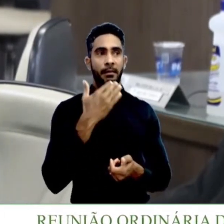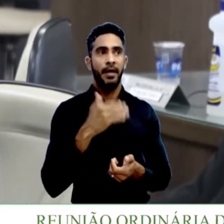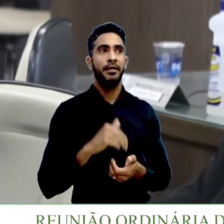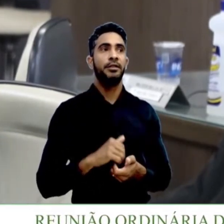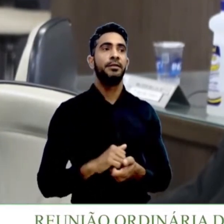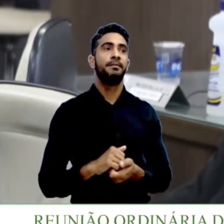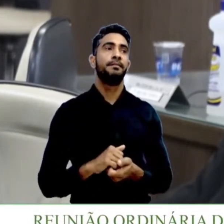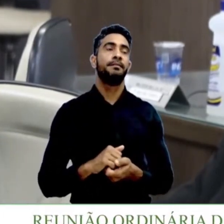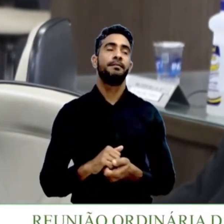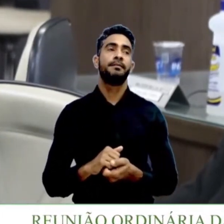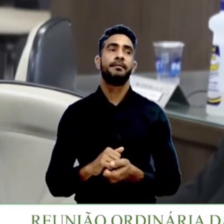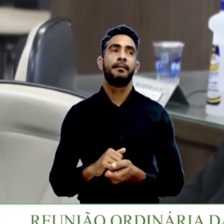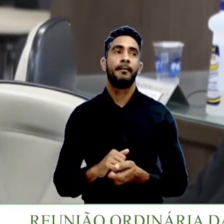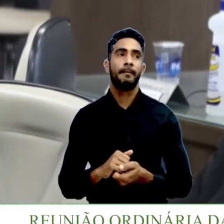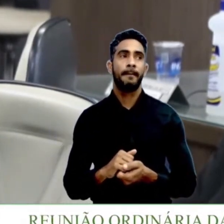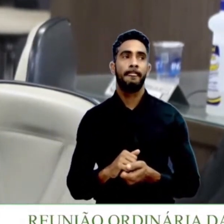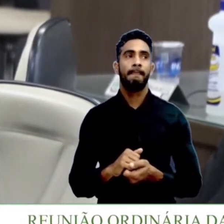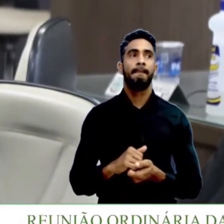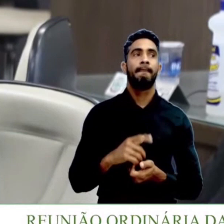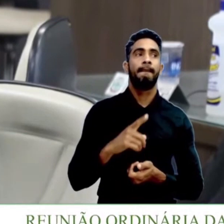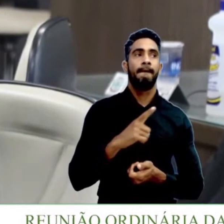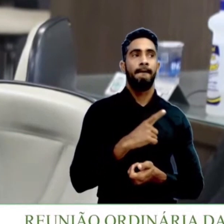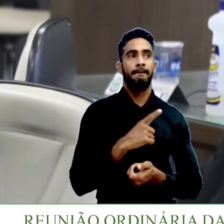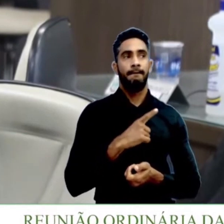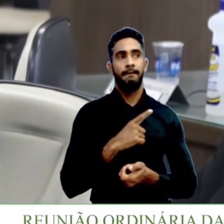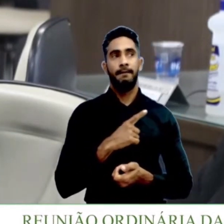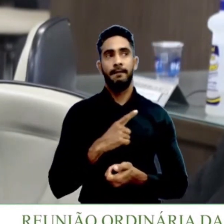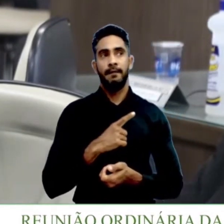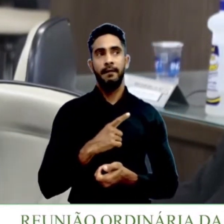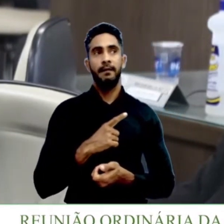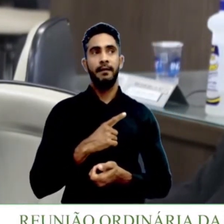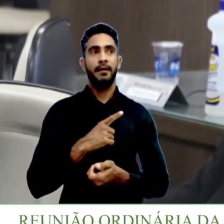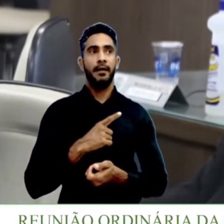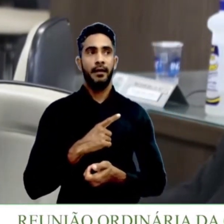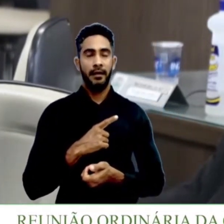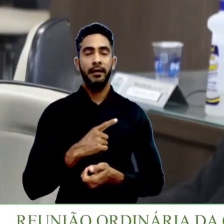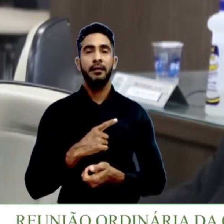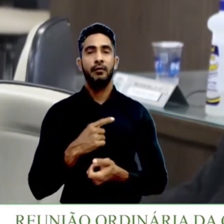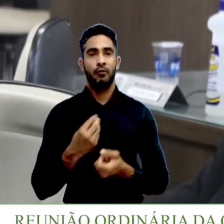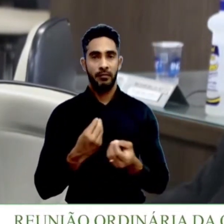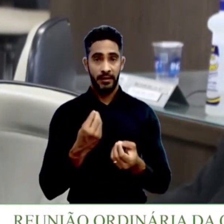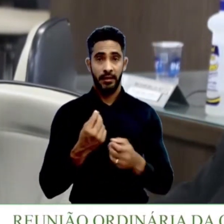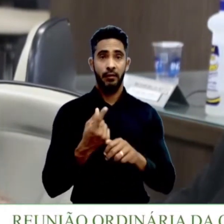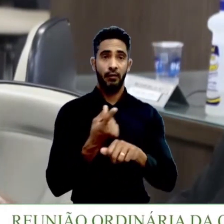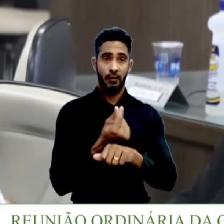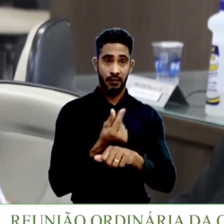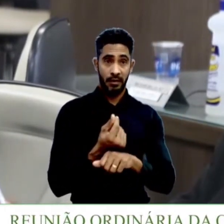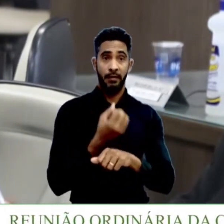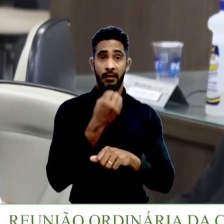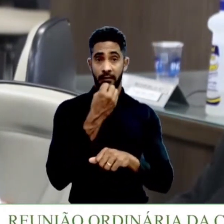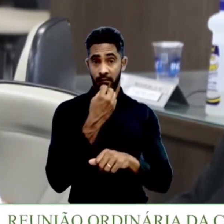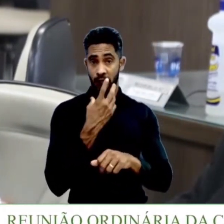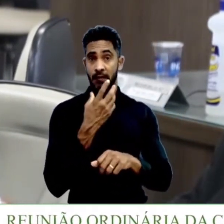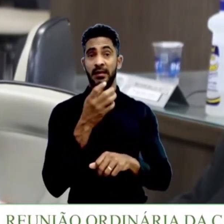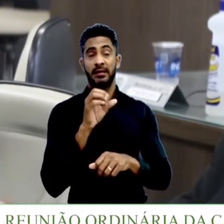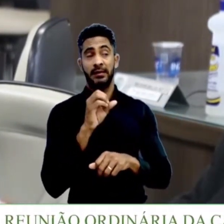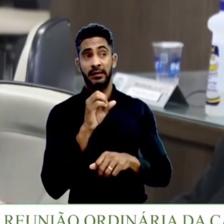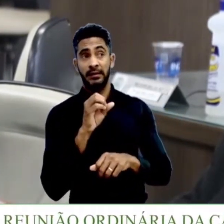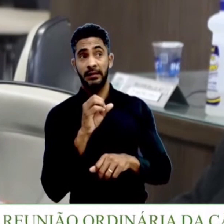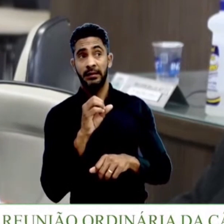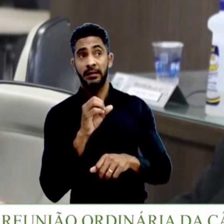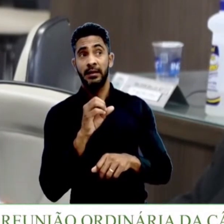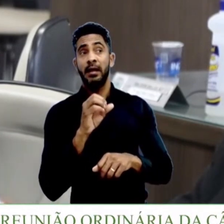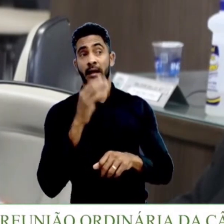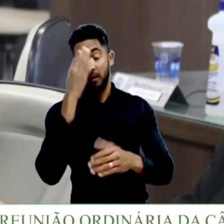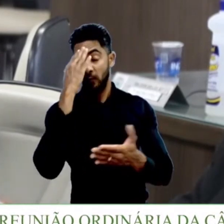pedem, tem como, né, se quiser, se tiver orçamento, tiver a boa vontade, que tem que olhar tudo isso,